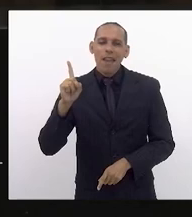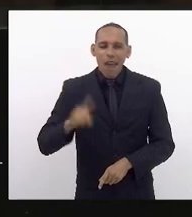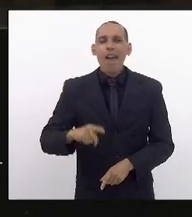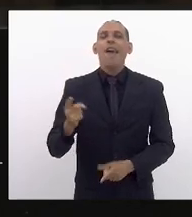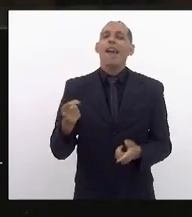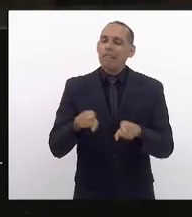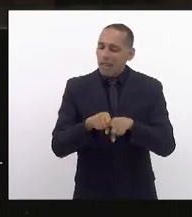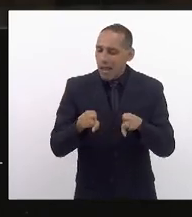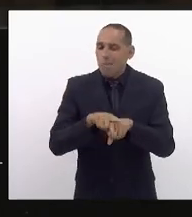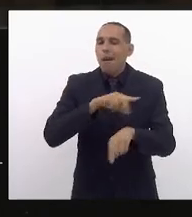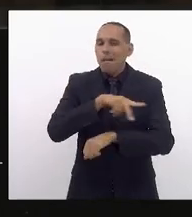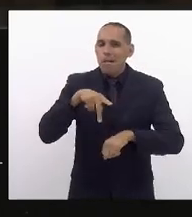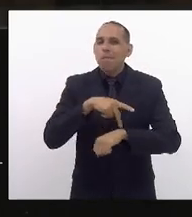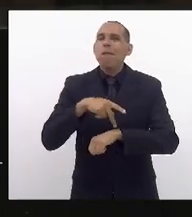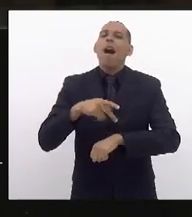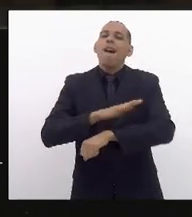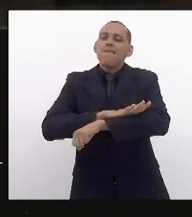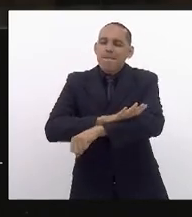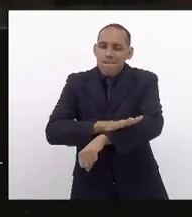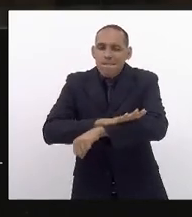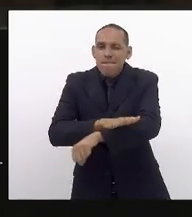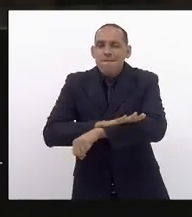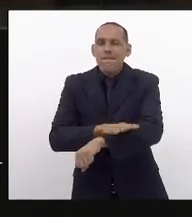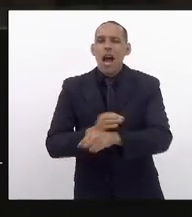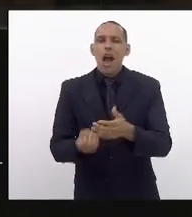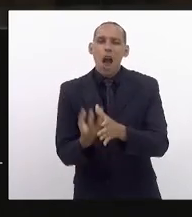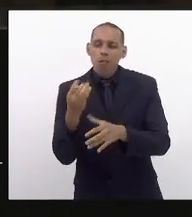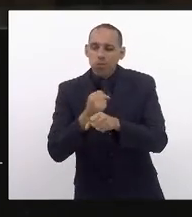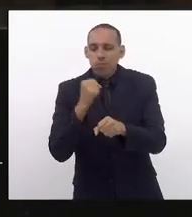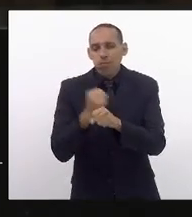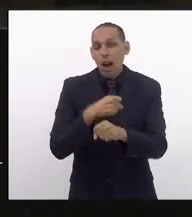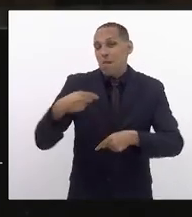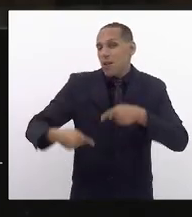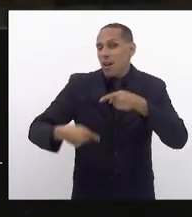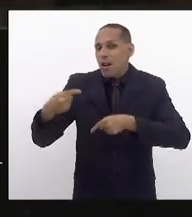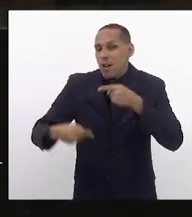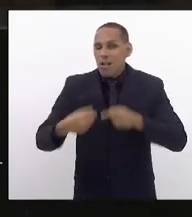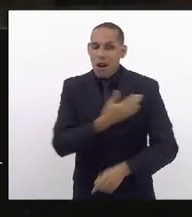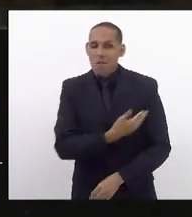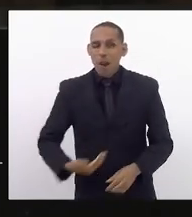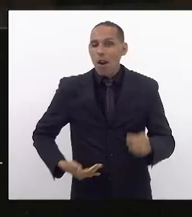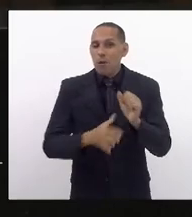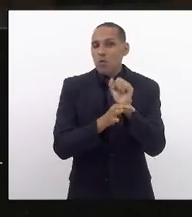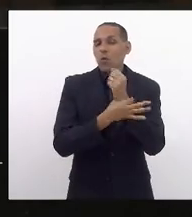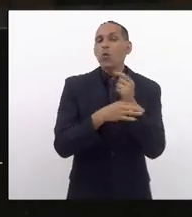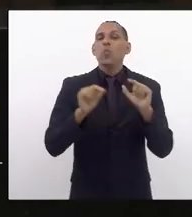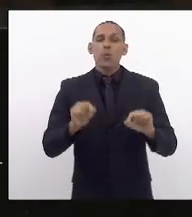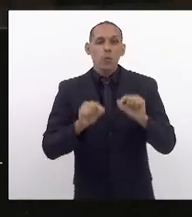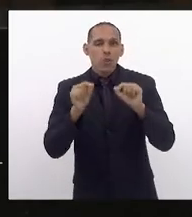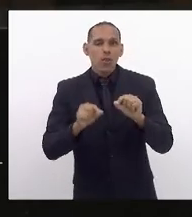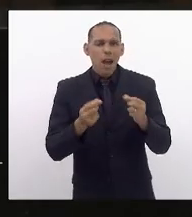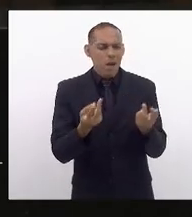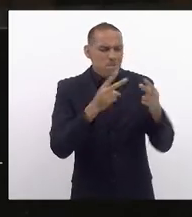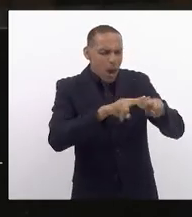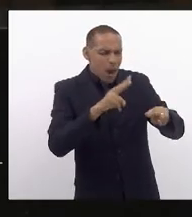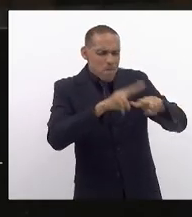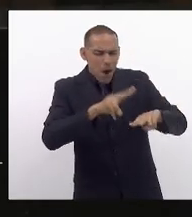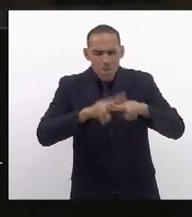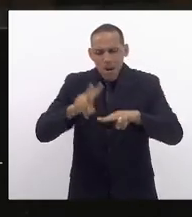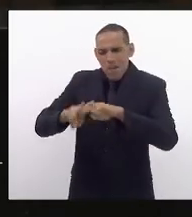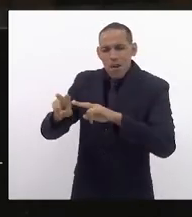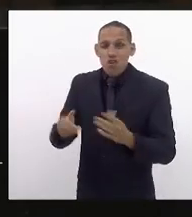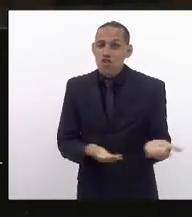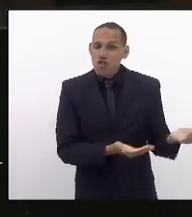país racista, que constrói, a partir da sua política pública de segurança, o encarceramento da